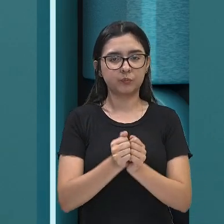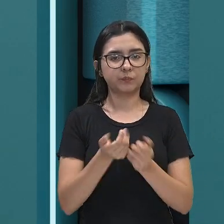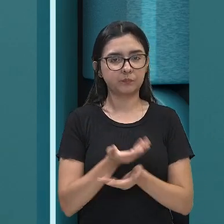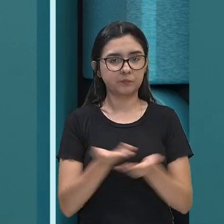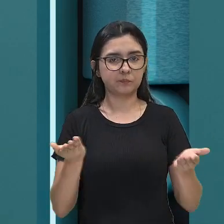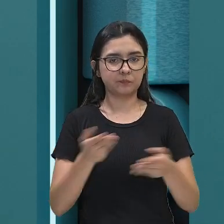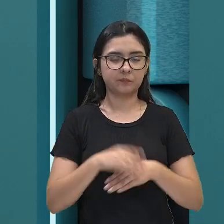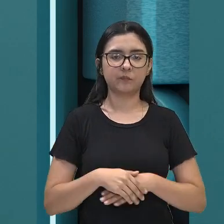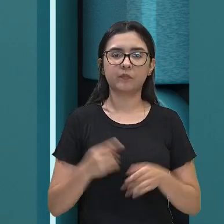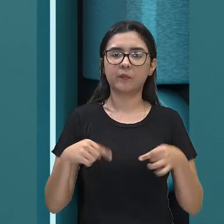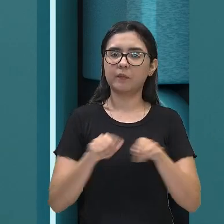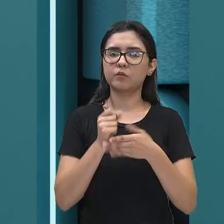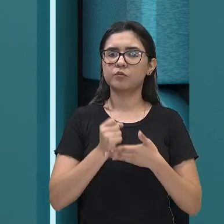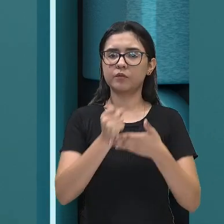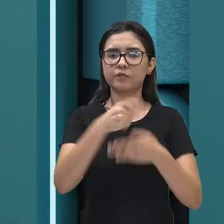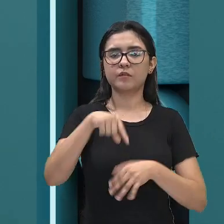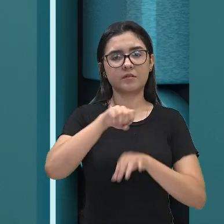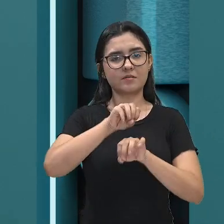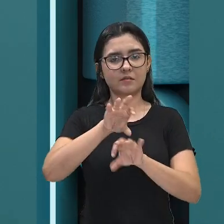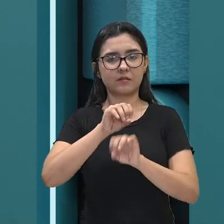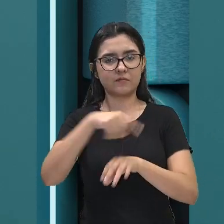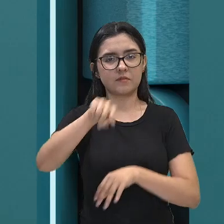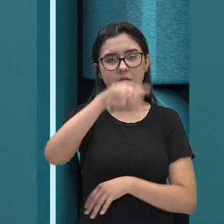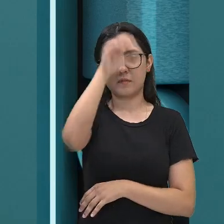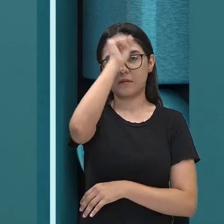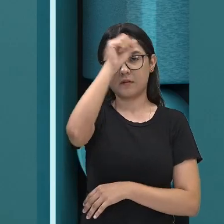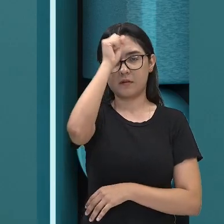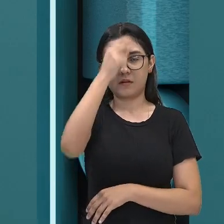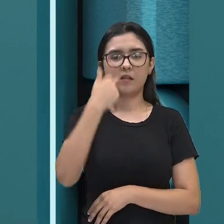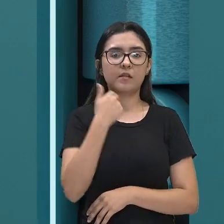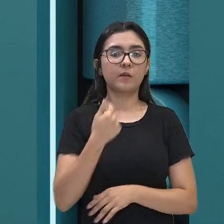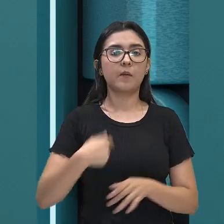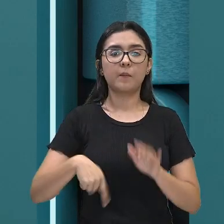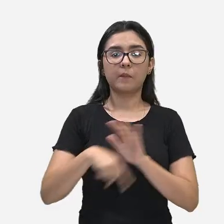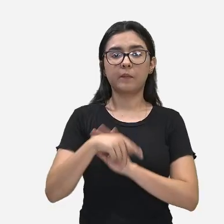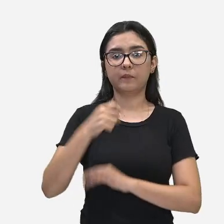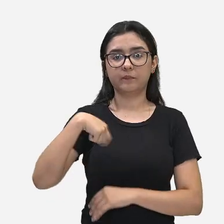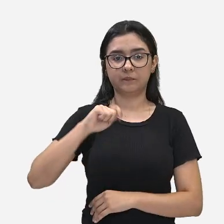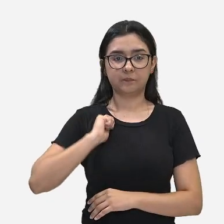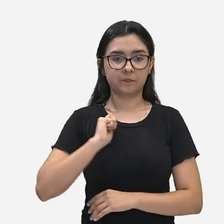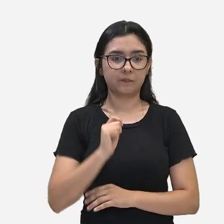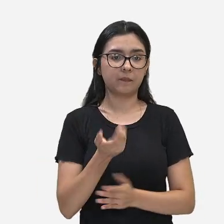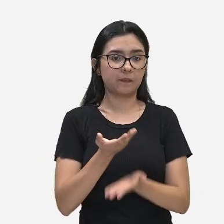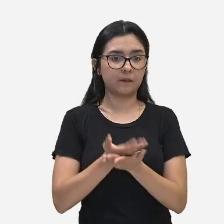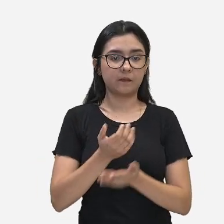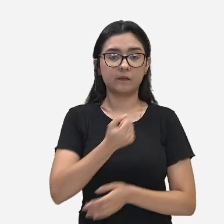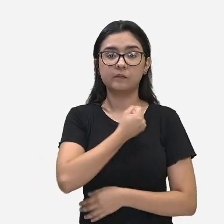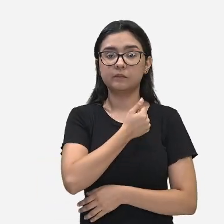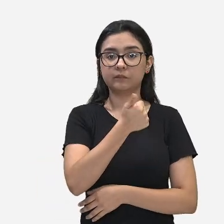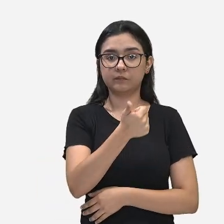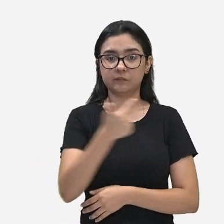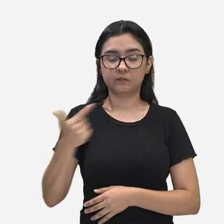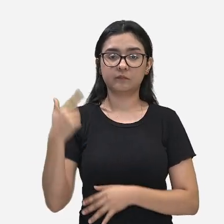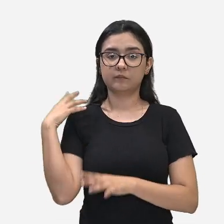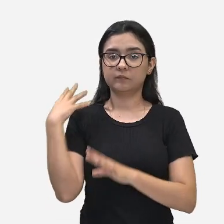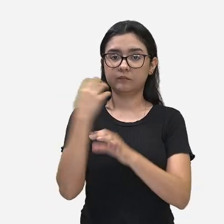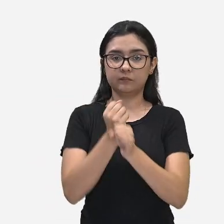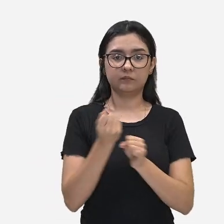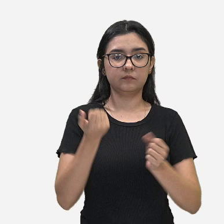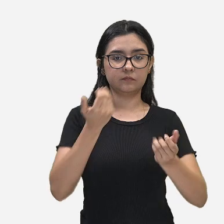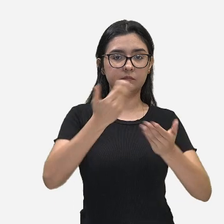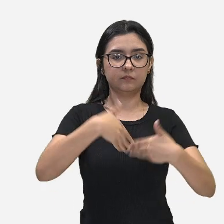os ayudando a aprender la lengua española. Classe 12, revisão